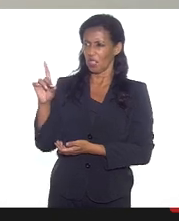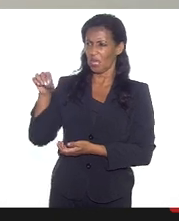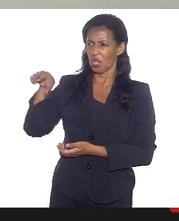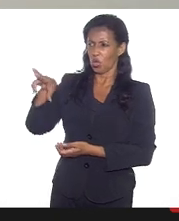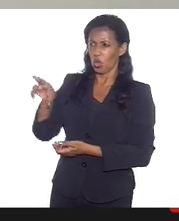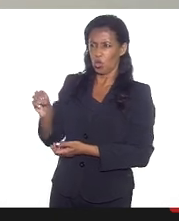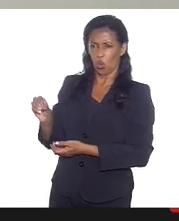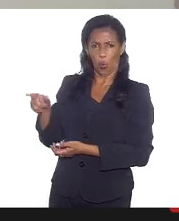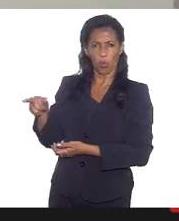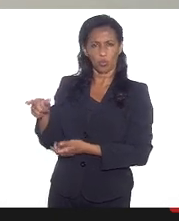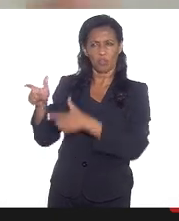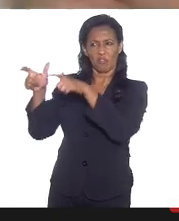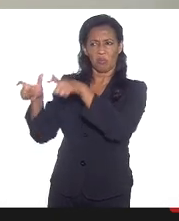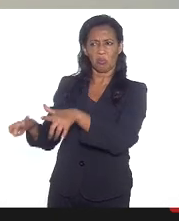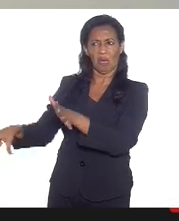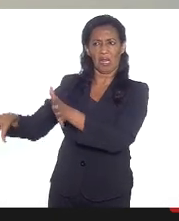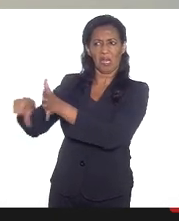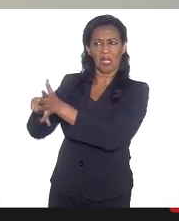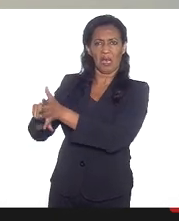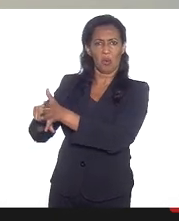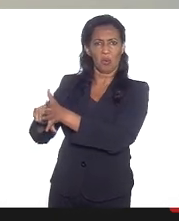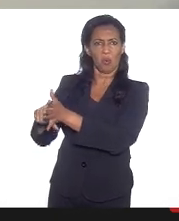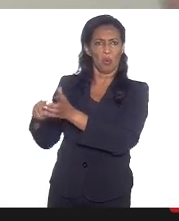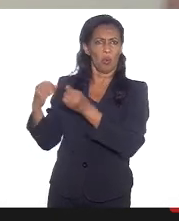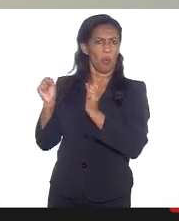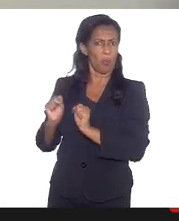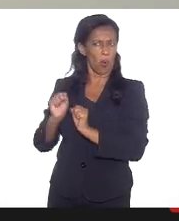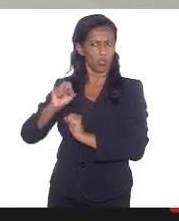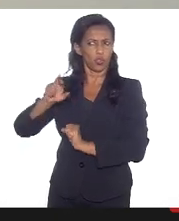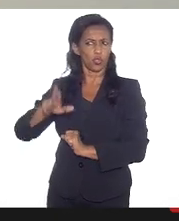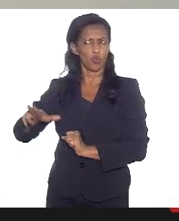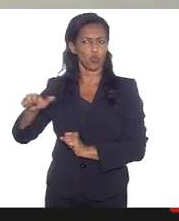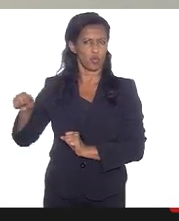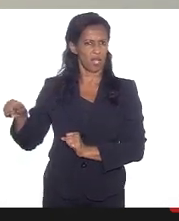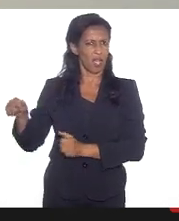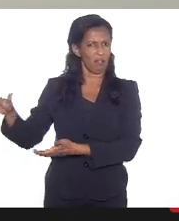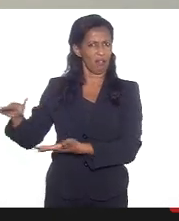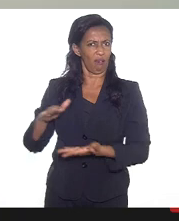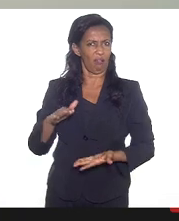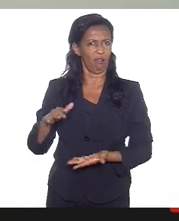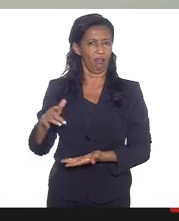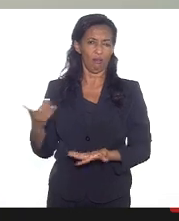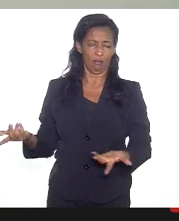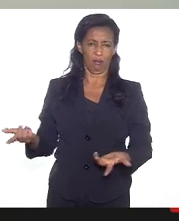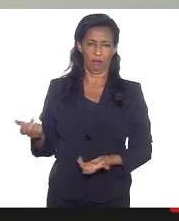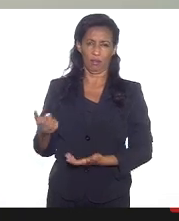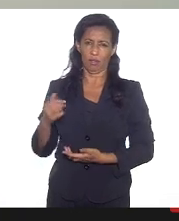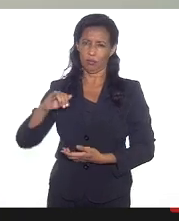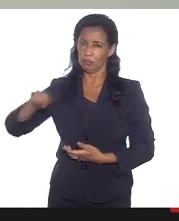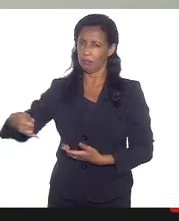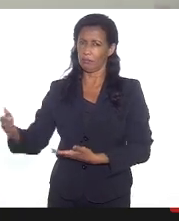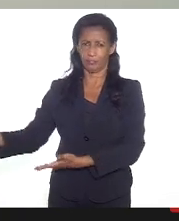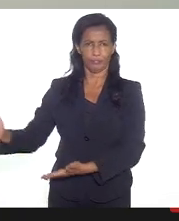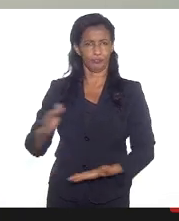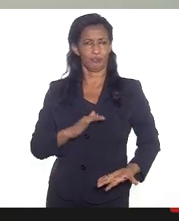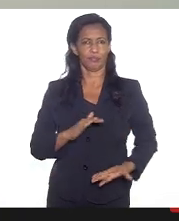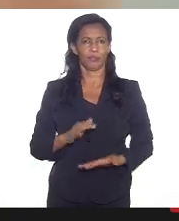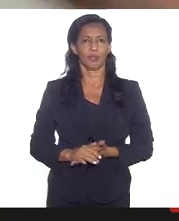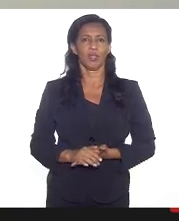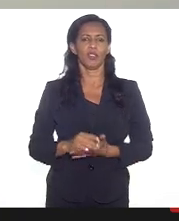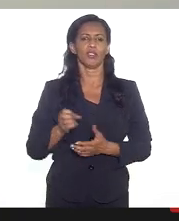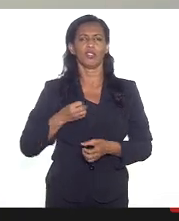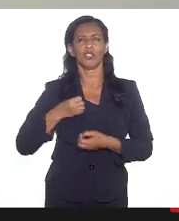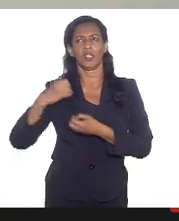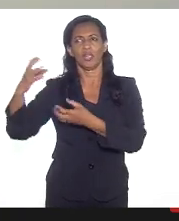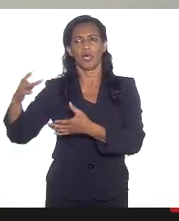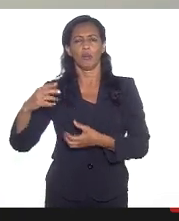num ambiente de ilegalidade. Podemos usar esse combustível? Então, a gente já começou a usar o combustível nesse ambiente. Então, assim, a gente começou a disponibilizar para municípios,